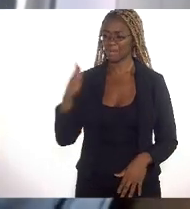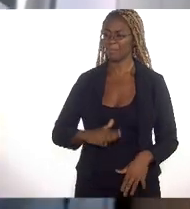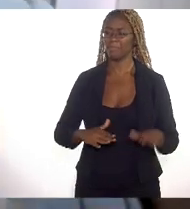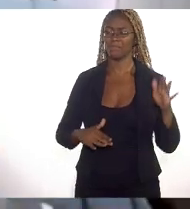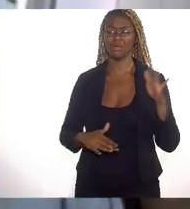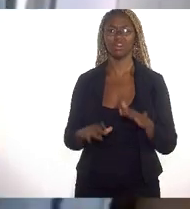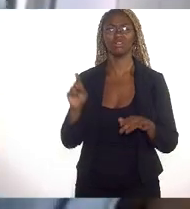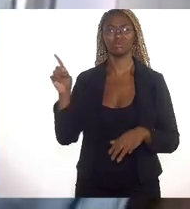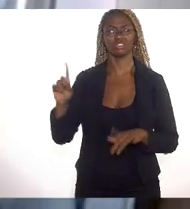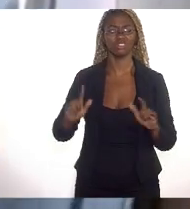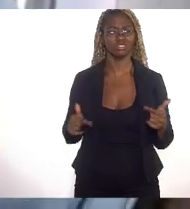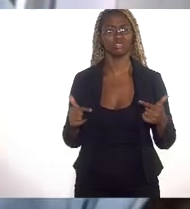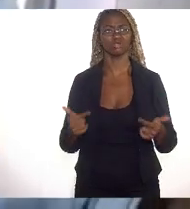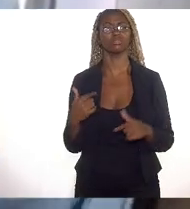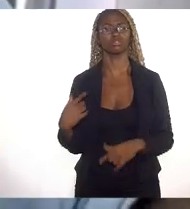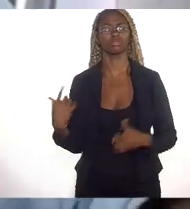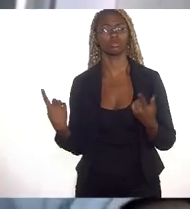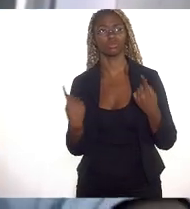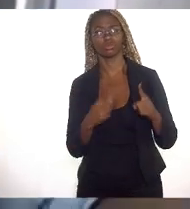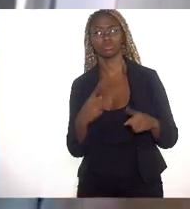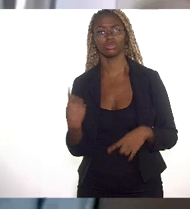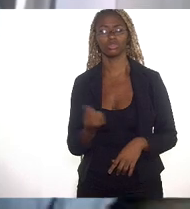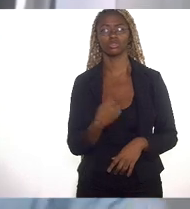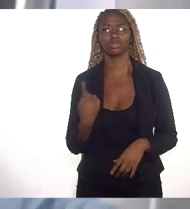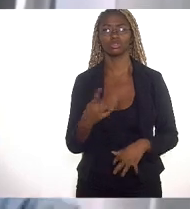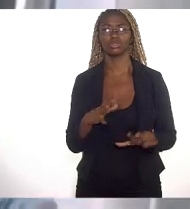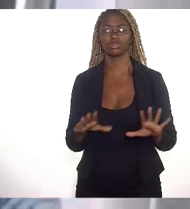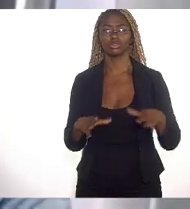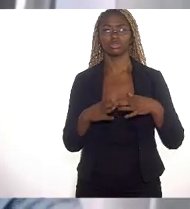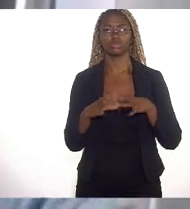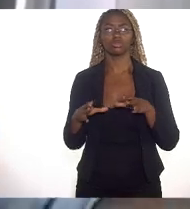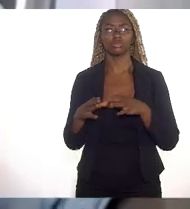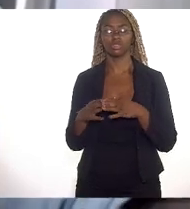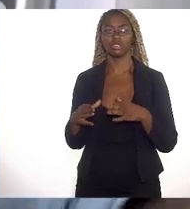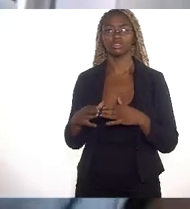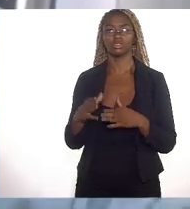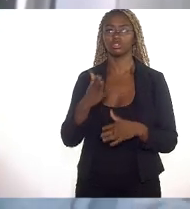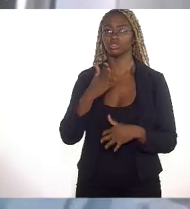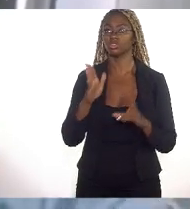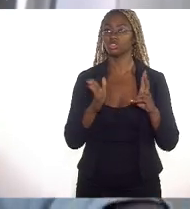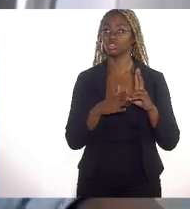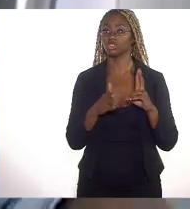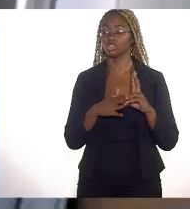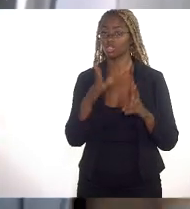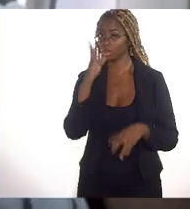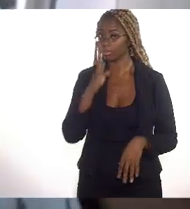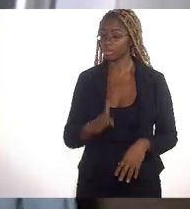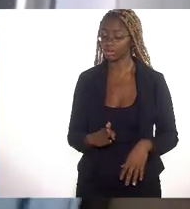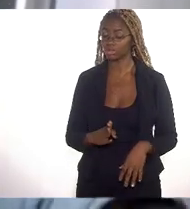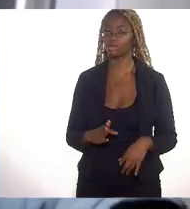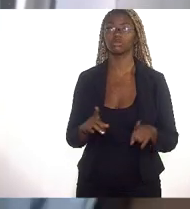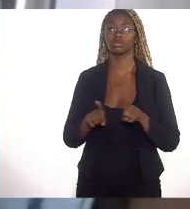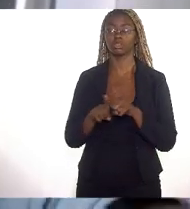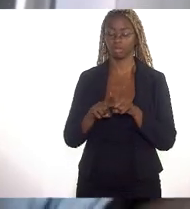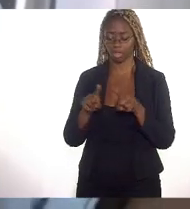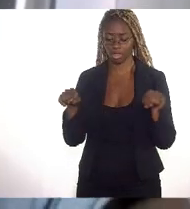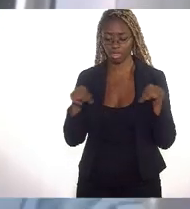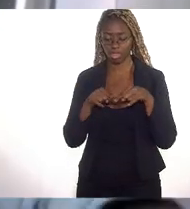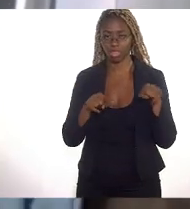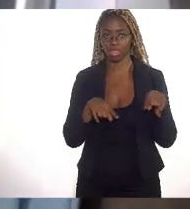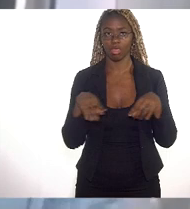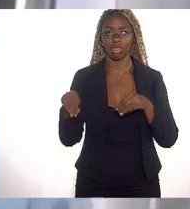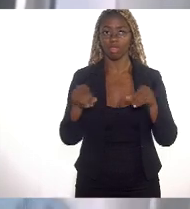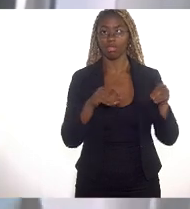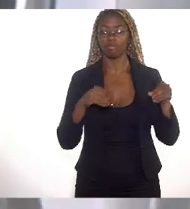cometidas contra nossas comunidades indígenas em toda parte no Brasil, em relação aos seus territórios, cuja demarcação precisa e